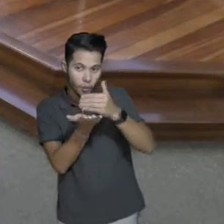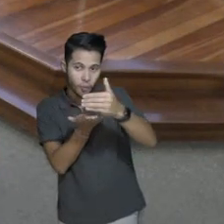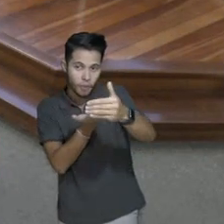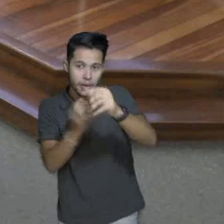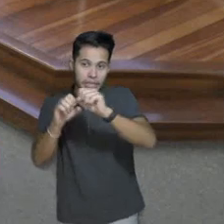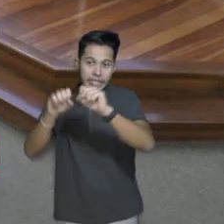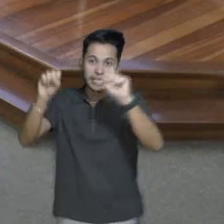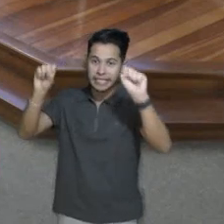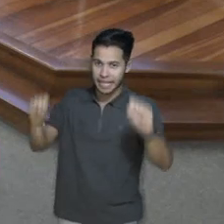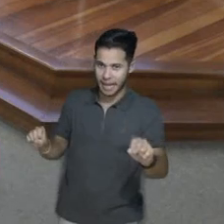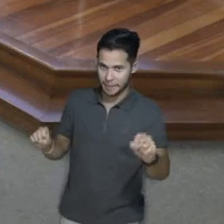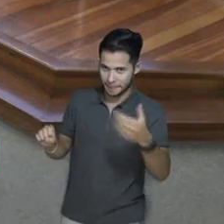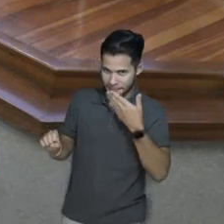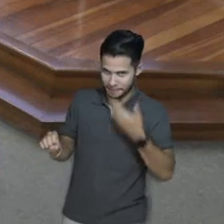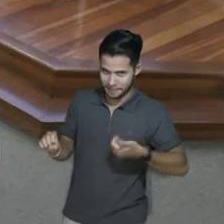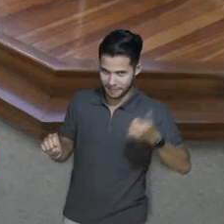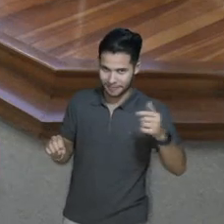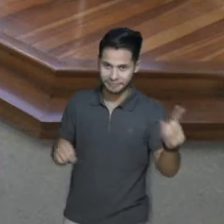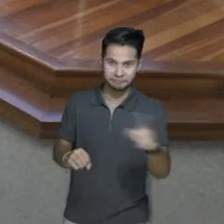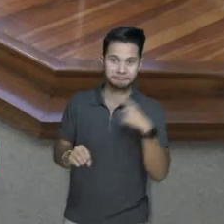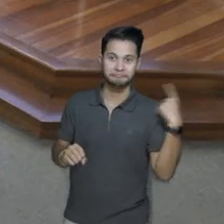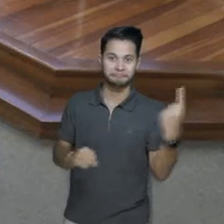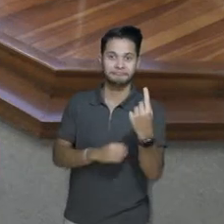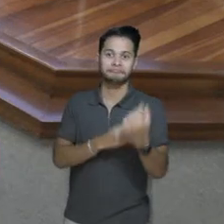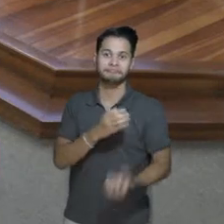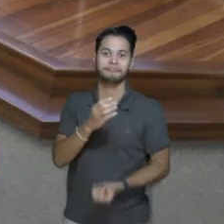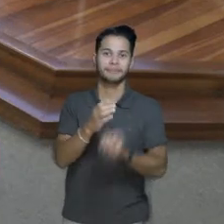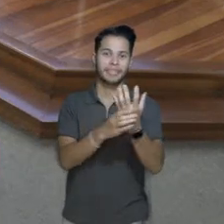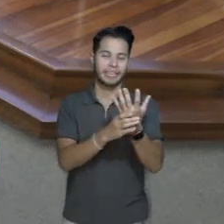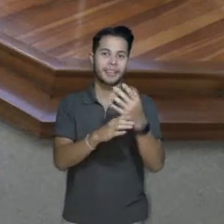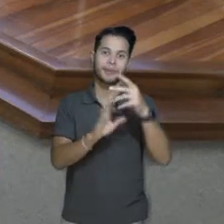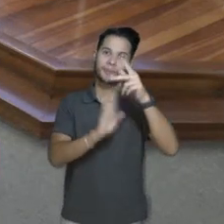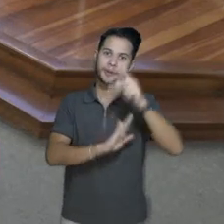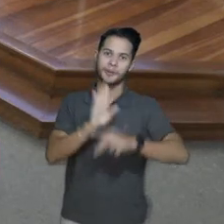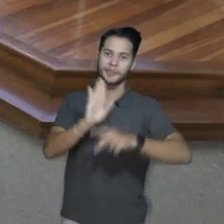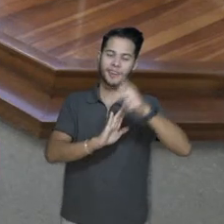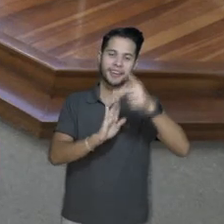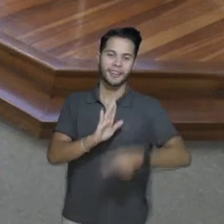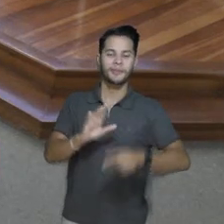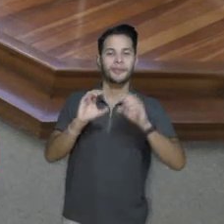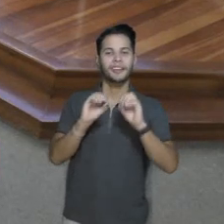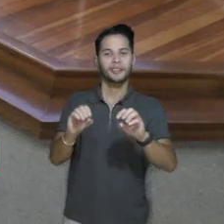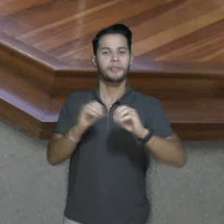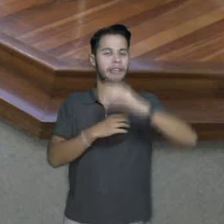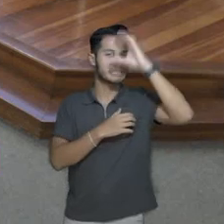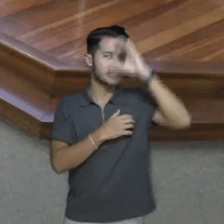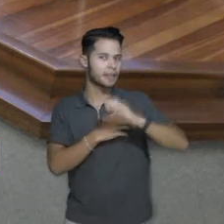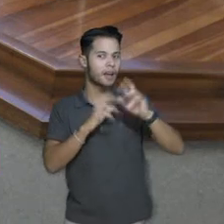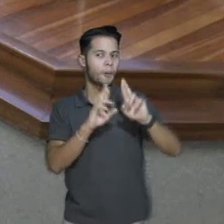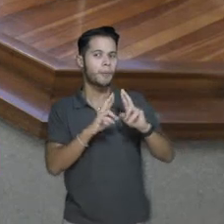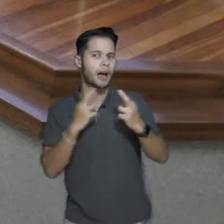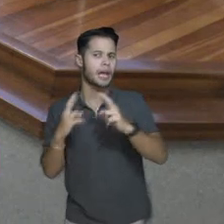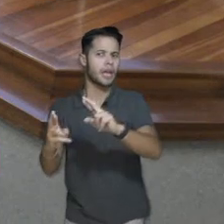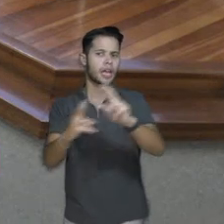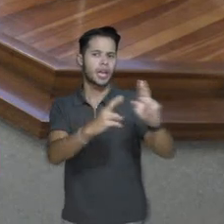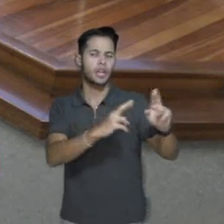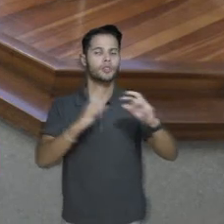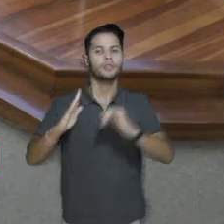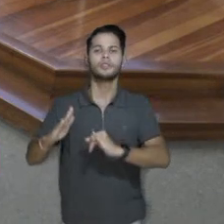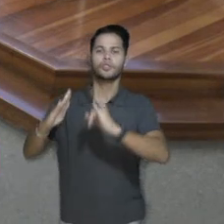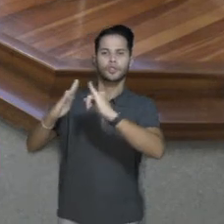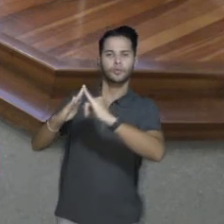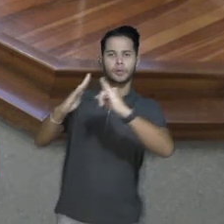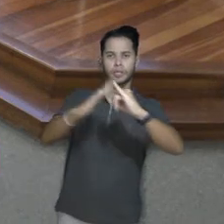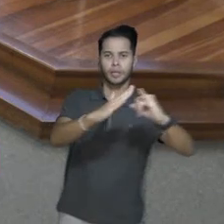melhores se Nós criamos através do educando cidadãos uma rede aonde cada entidade participa dá a mão paraa